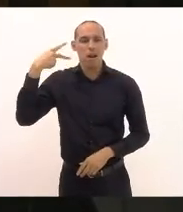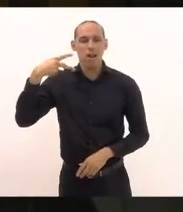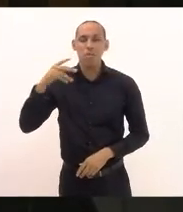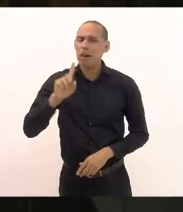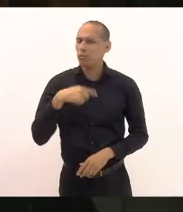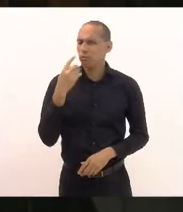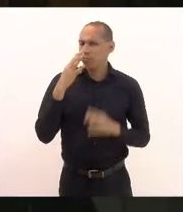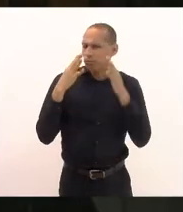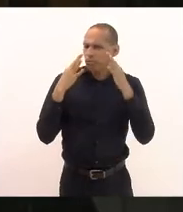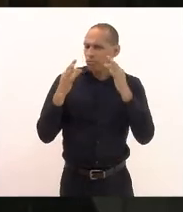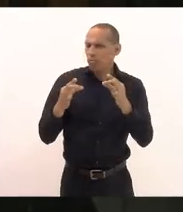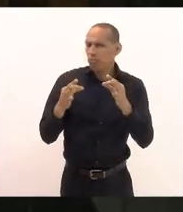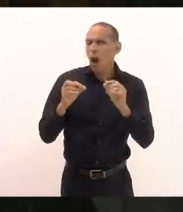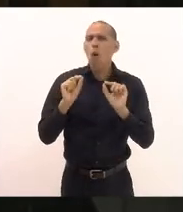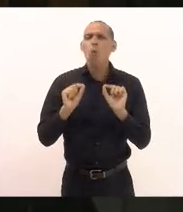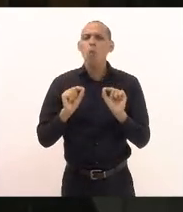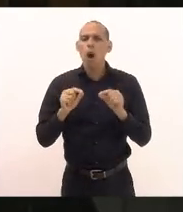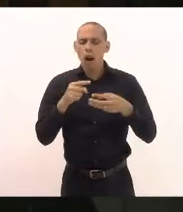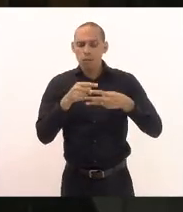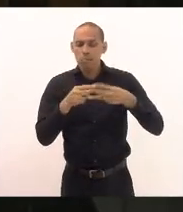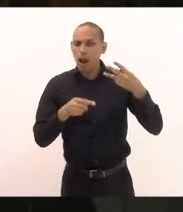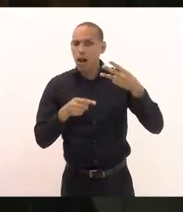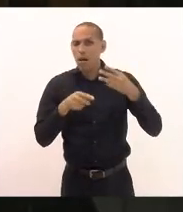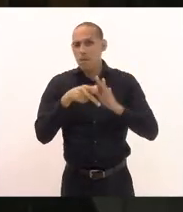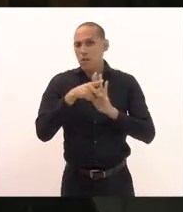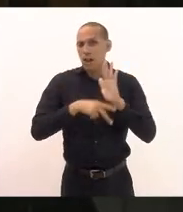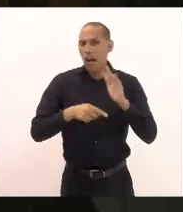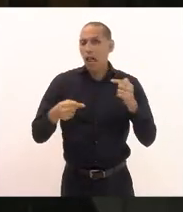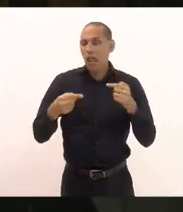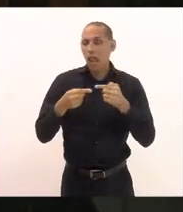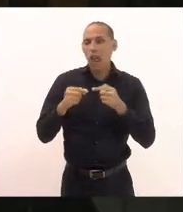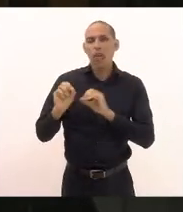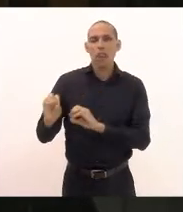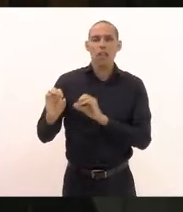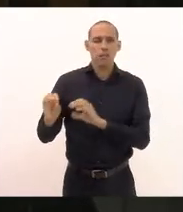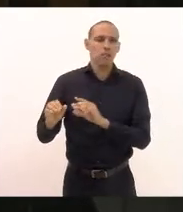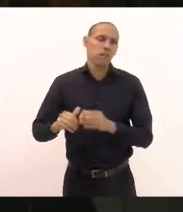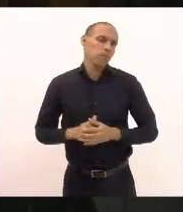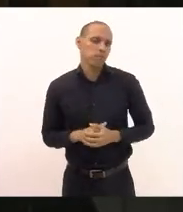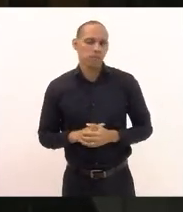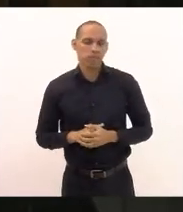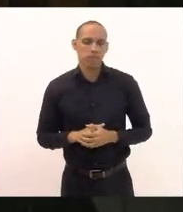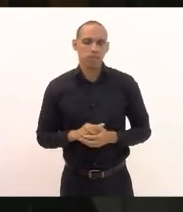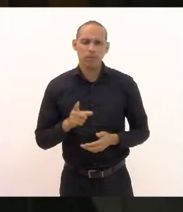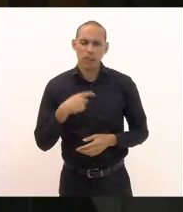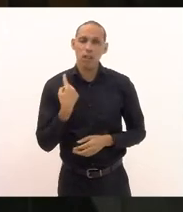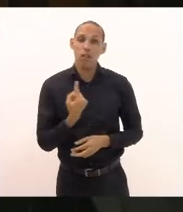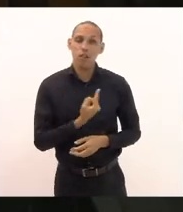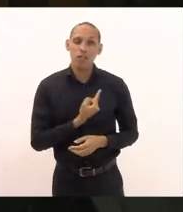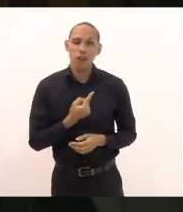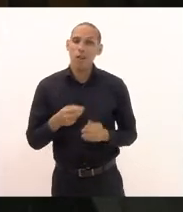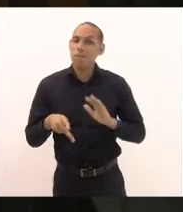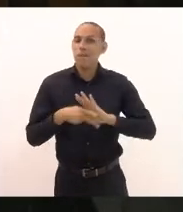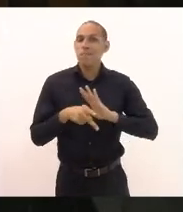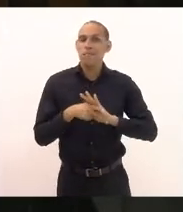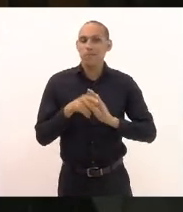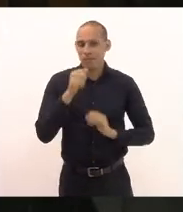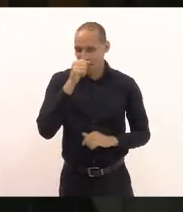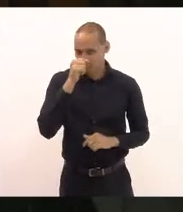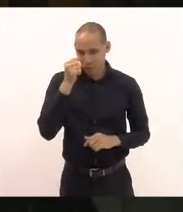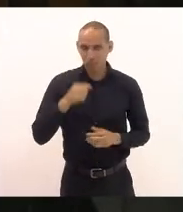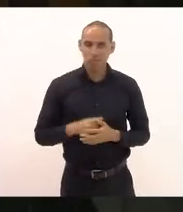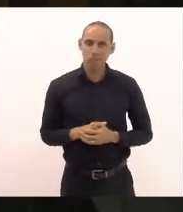muito atento a três projetos relacionados à educação que fazemos parte, não só